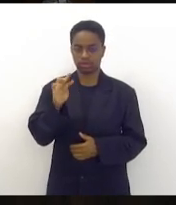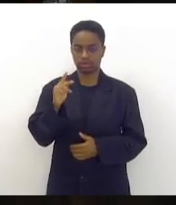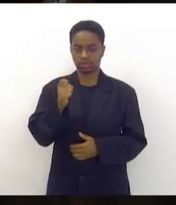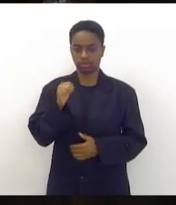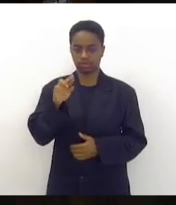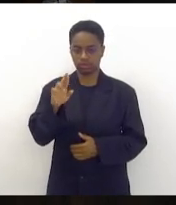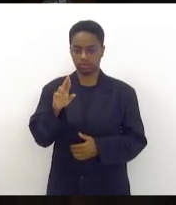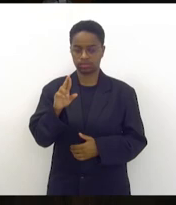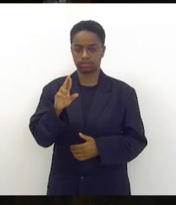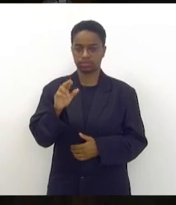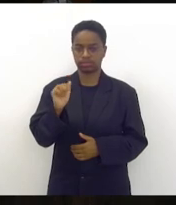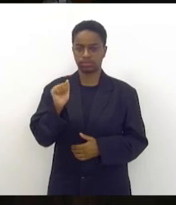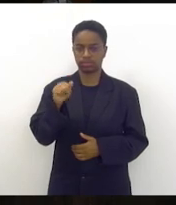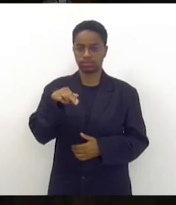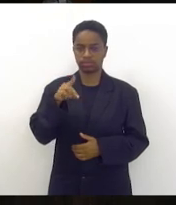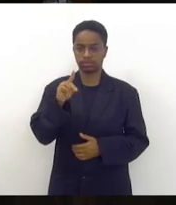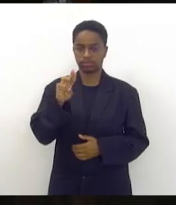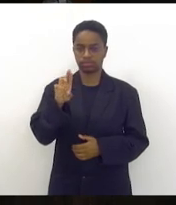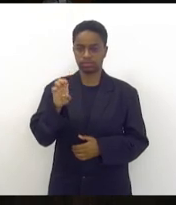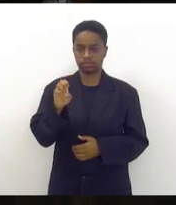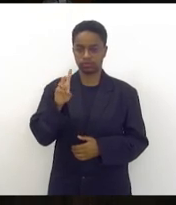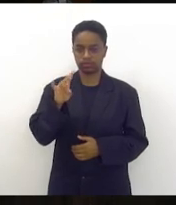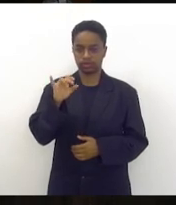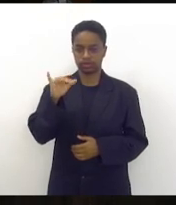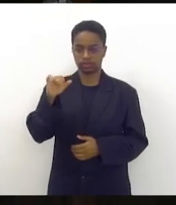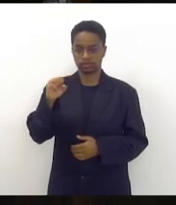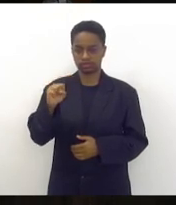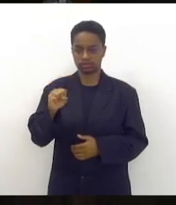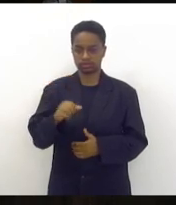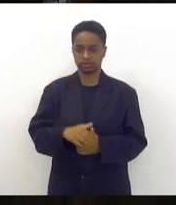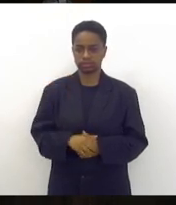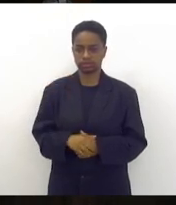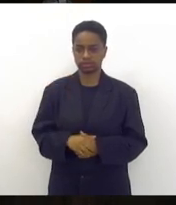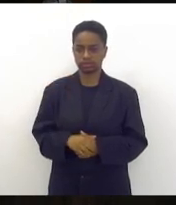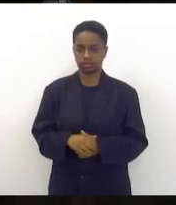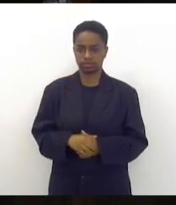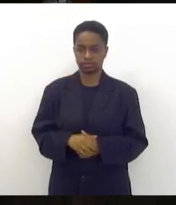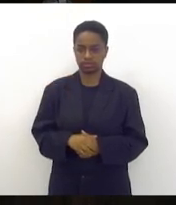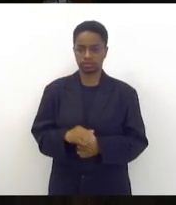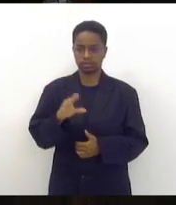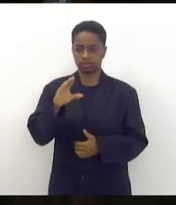Andrezinho Siciliano, Vinícius Gozolino,